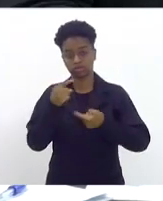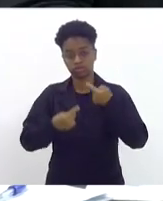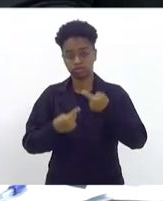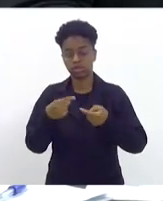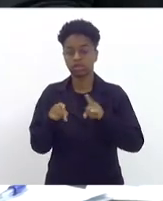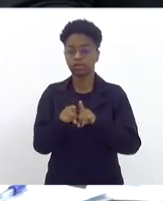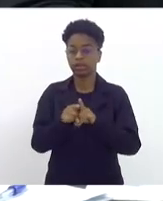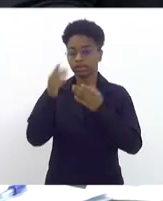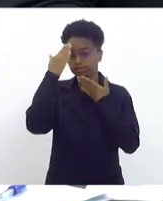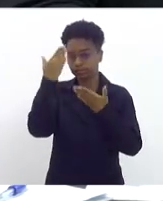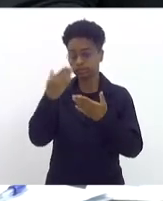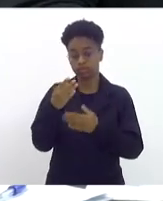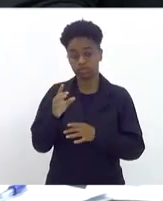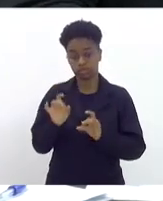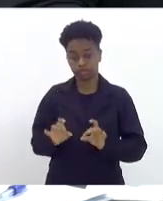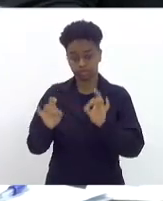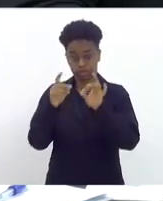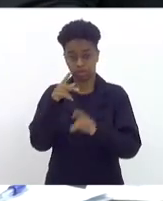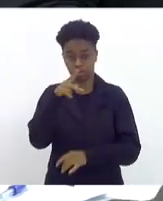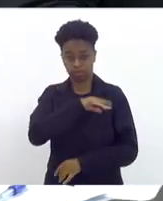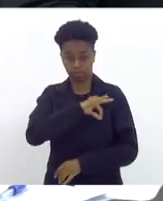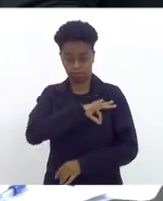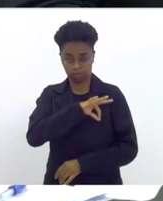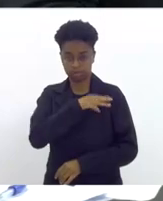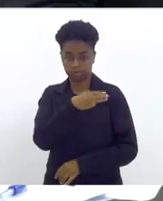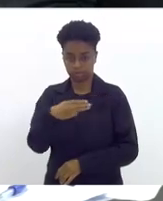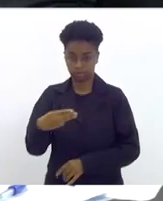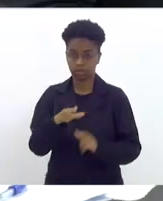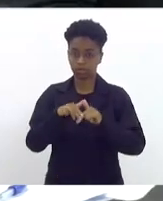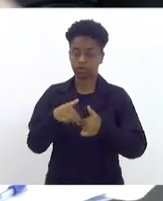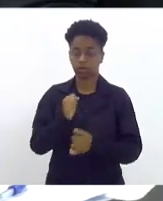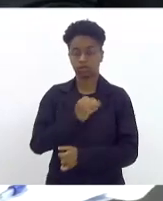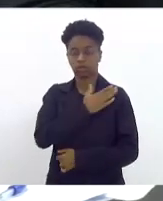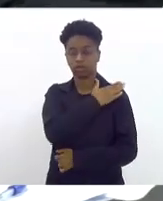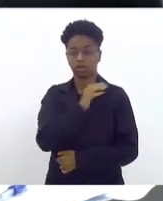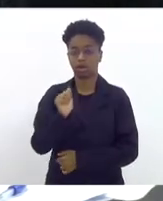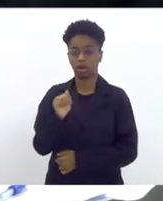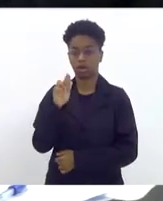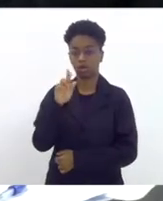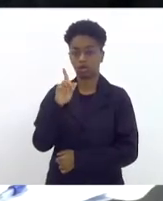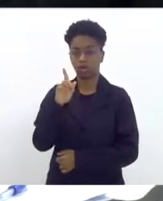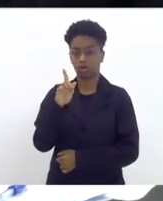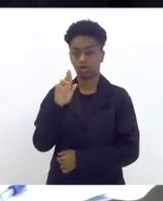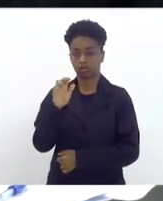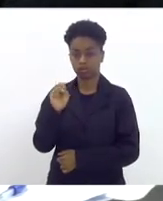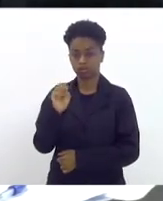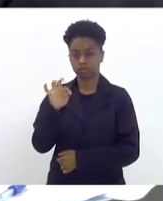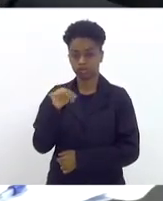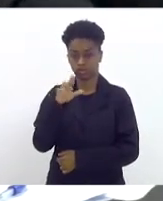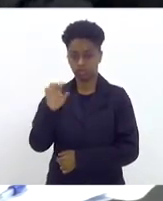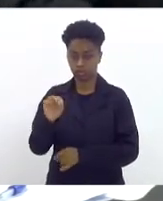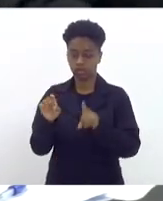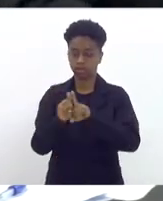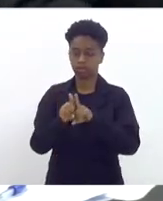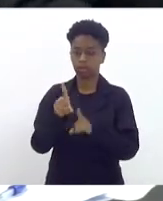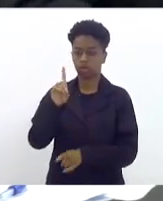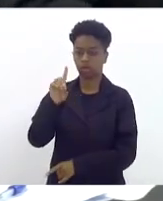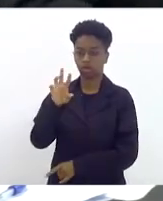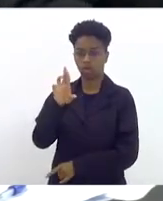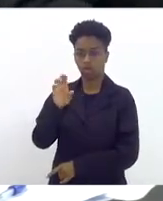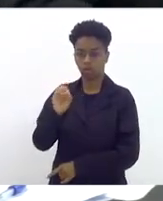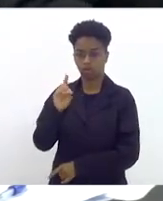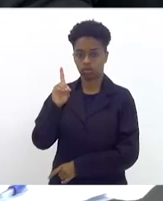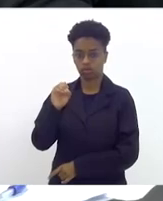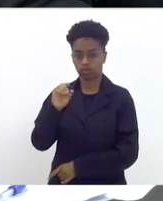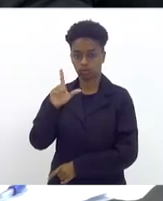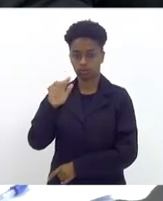a polícia limitado do Estado do Rio de Janeiro através do Coronel Agostinho do Coronel Rodolfo que estão aqui participando com a gente e a todos os